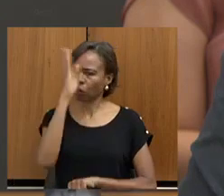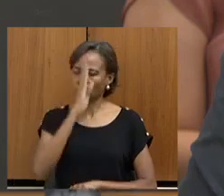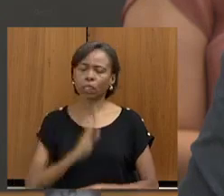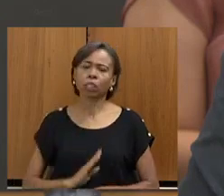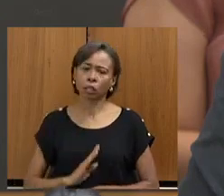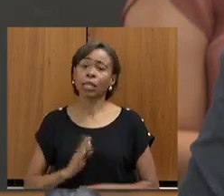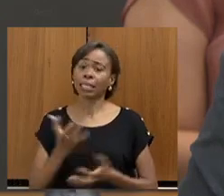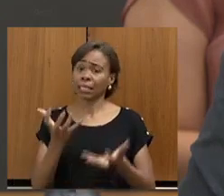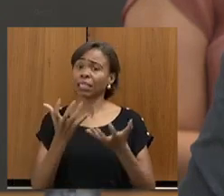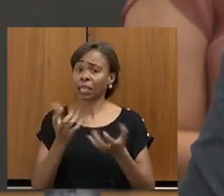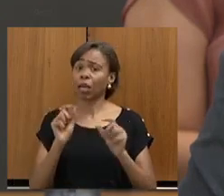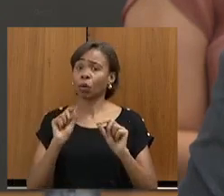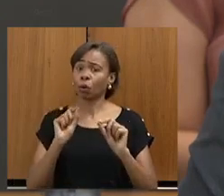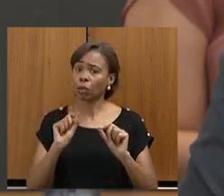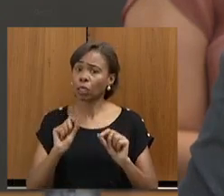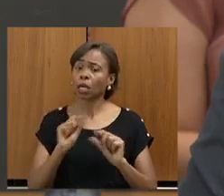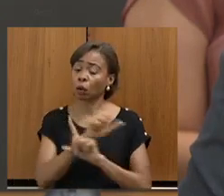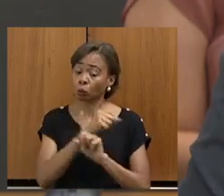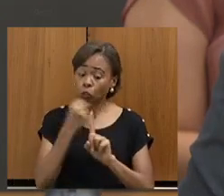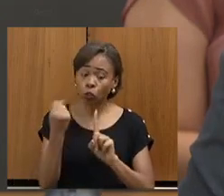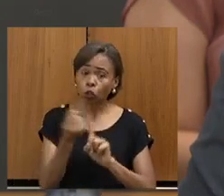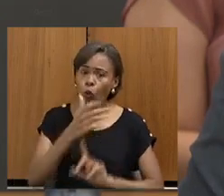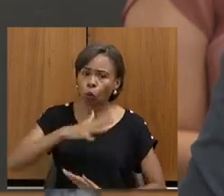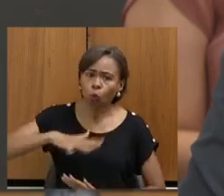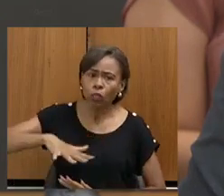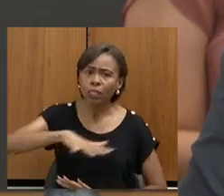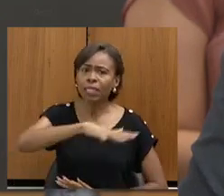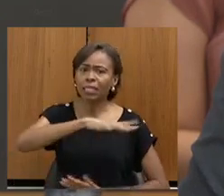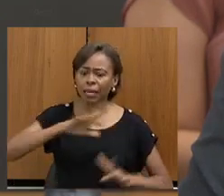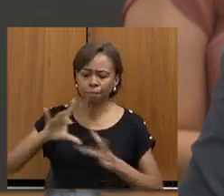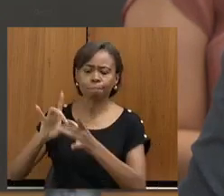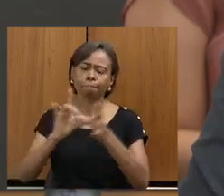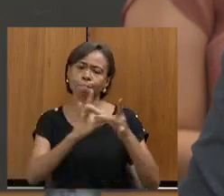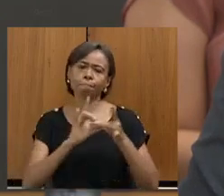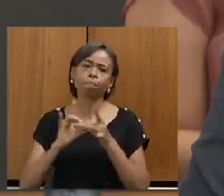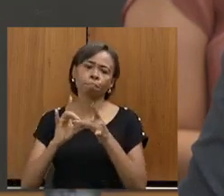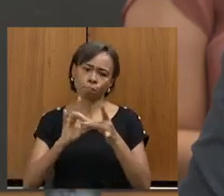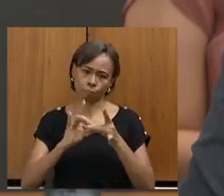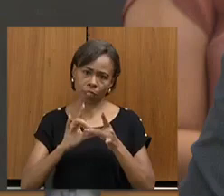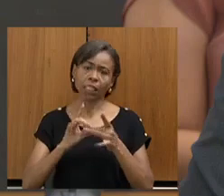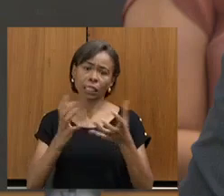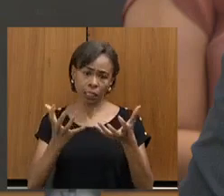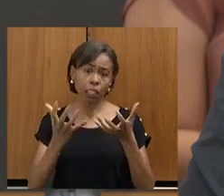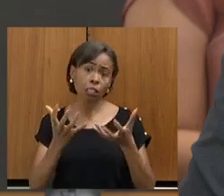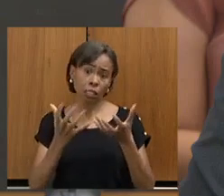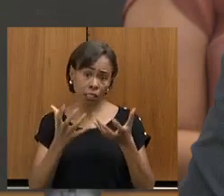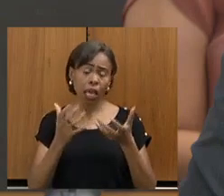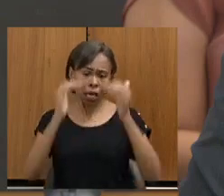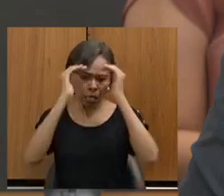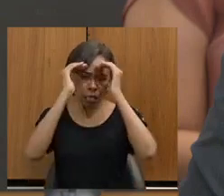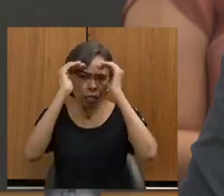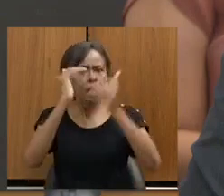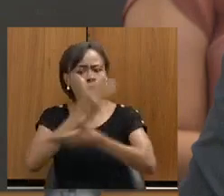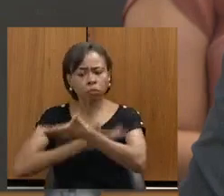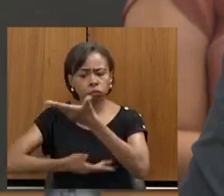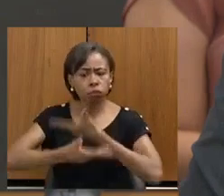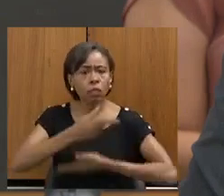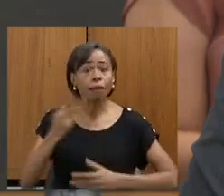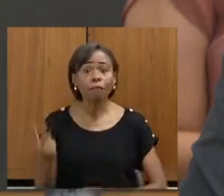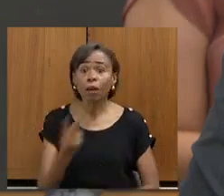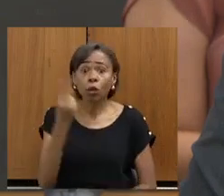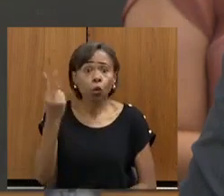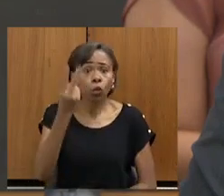a gente quer é uma sociedade realmente integrada, uma sociedade que respeite, que valorize a